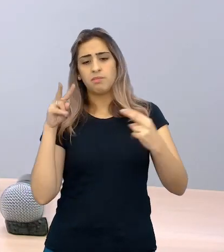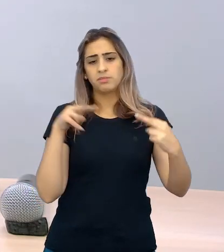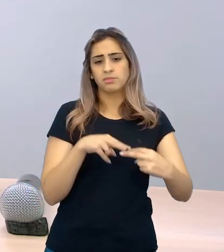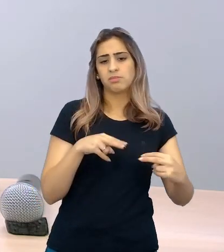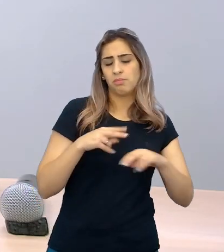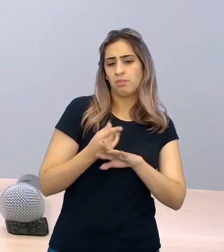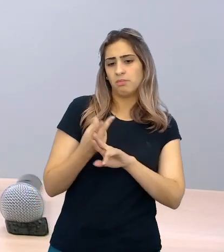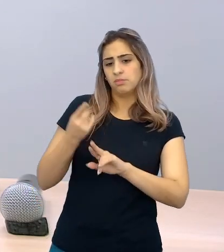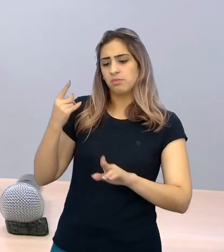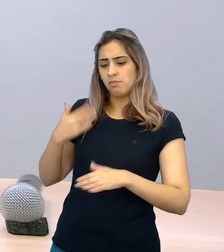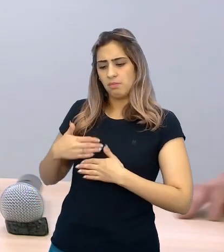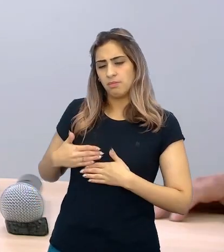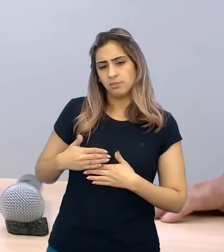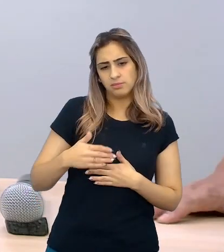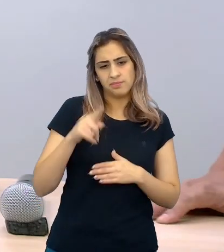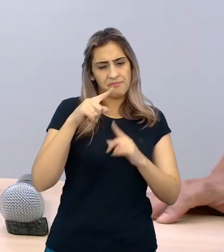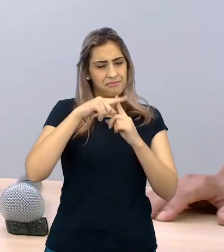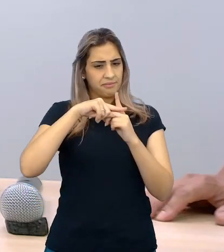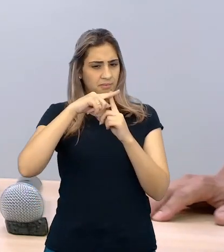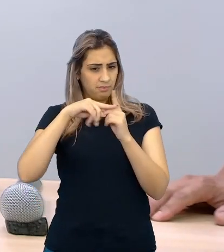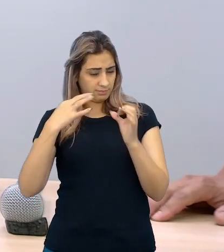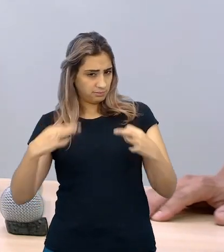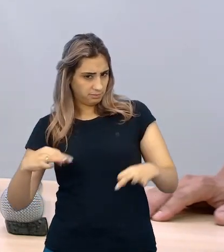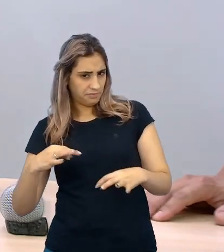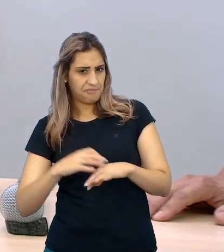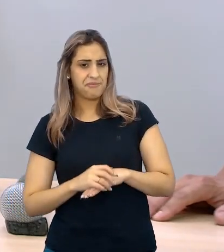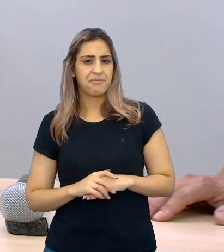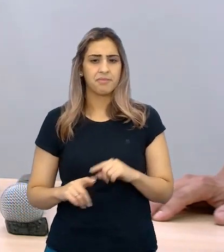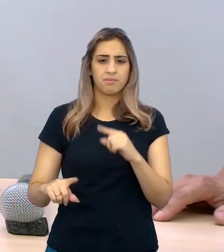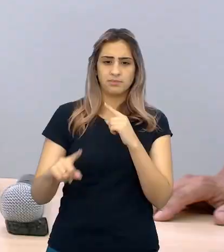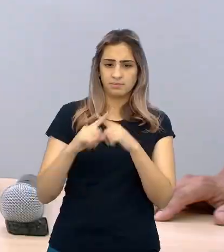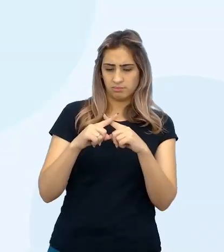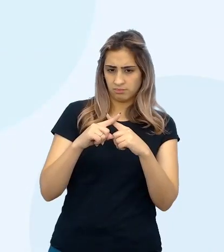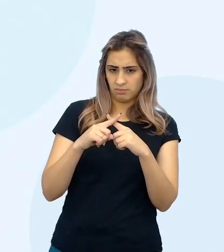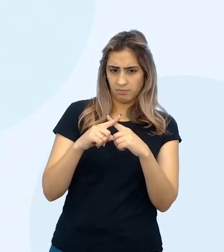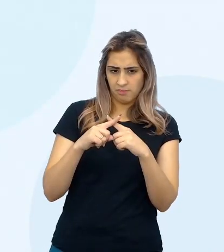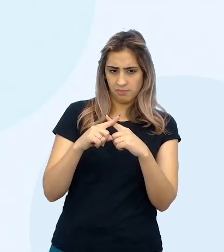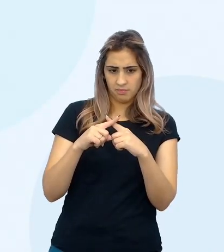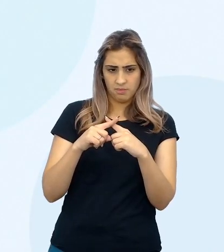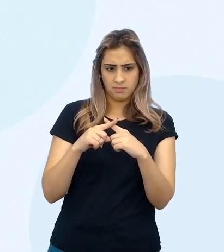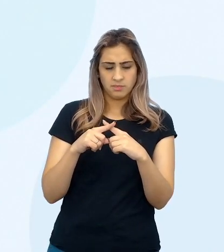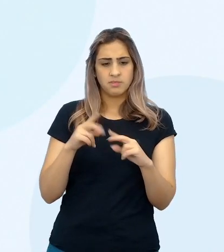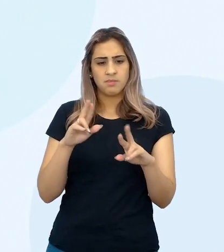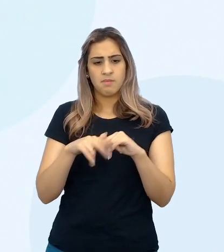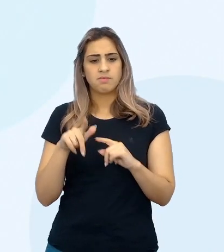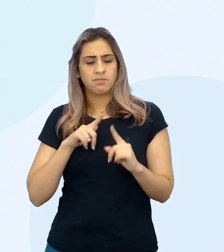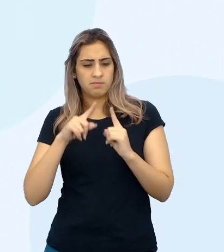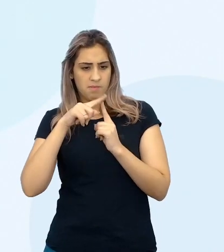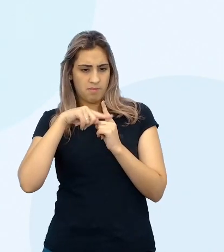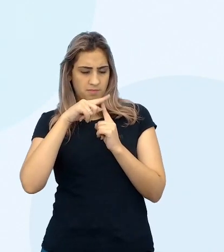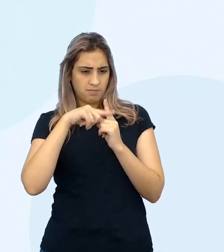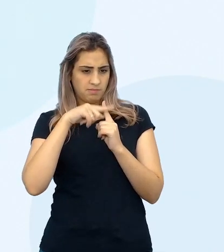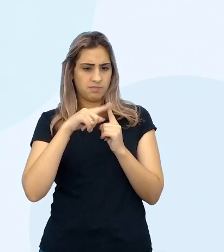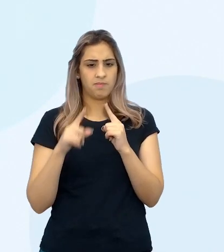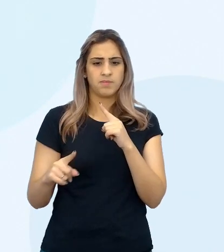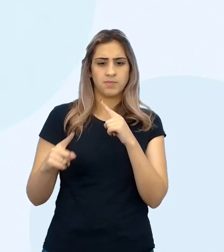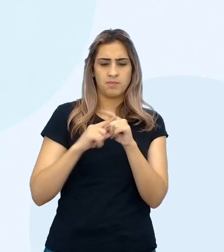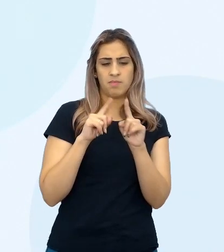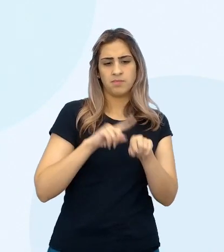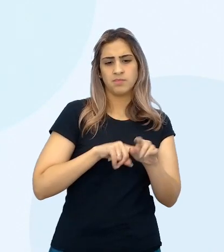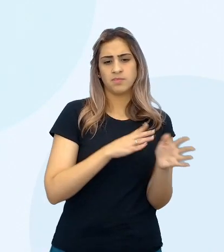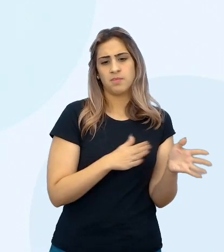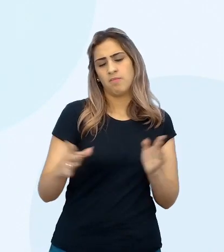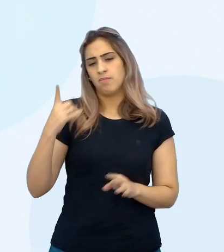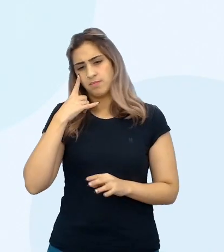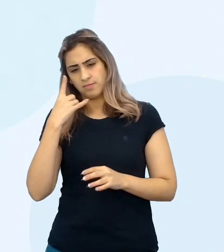o passar do tempo e a temperatura, né, Osmar? Isso. Então, o x... Por isso que eu tenho um desenho de um termômetro aqui. O x vai ser o período de tempo